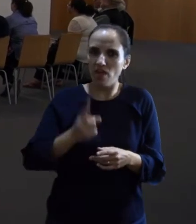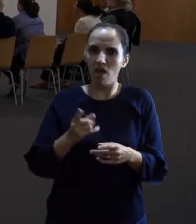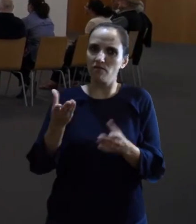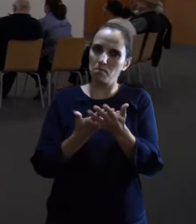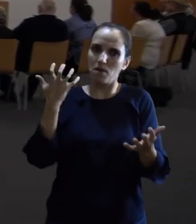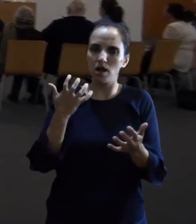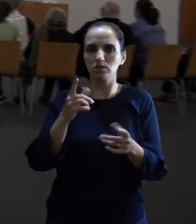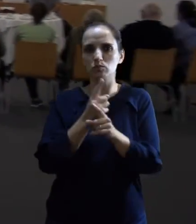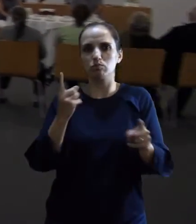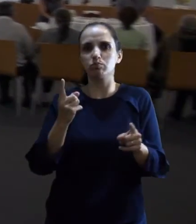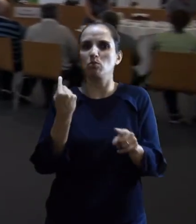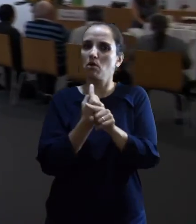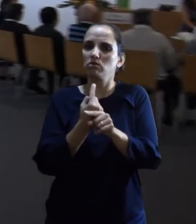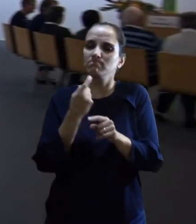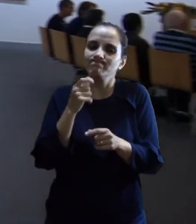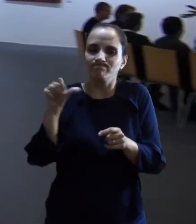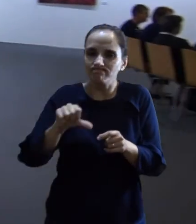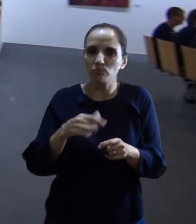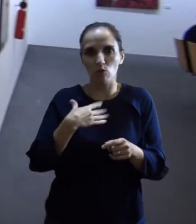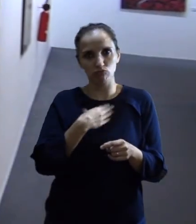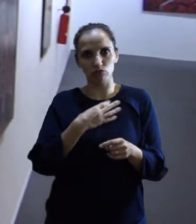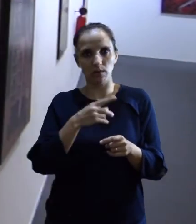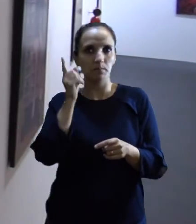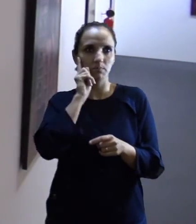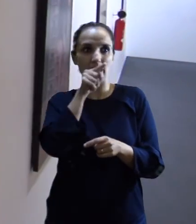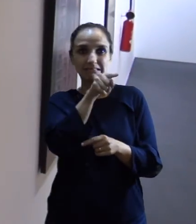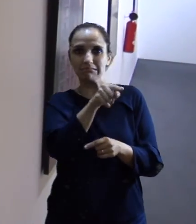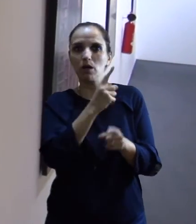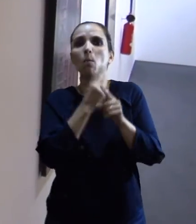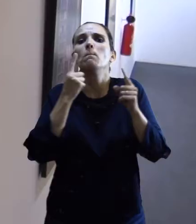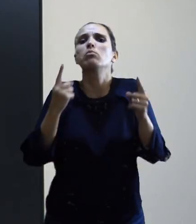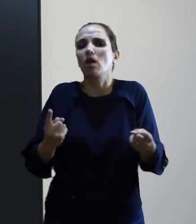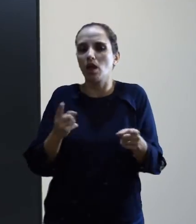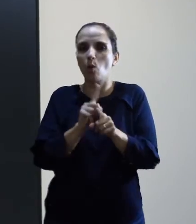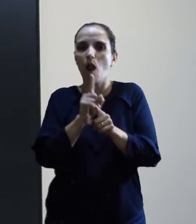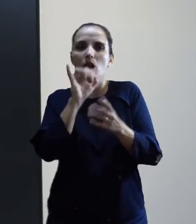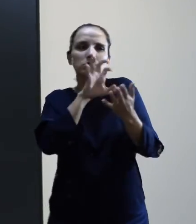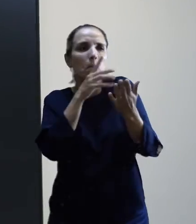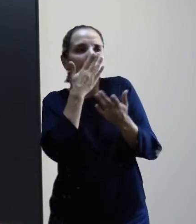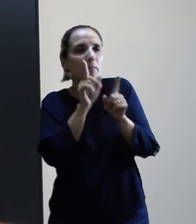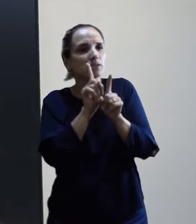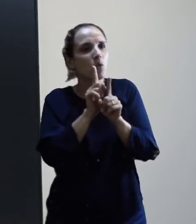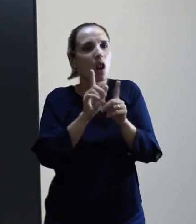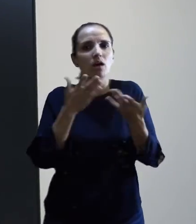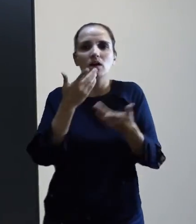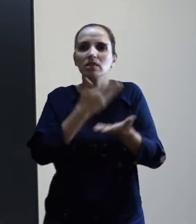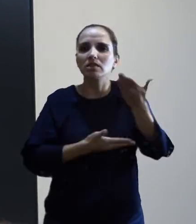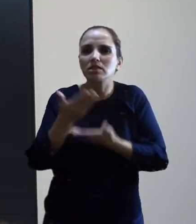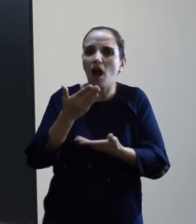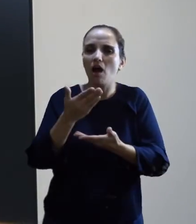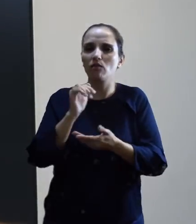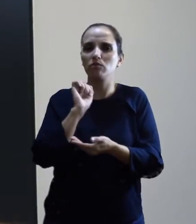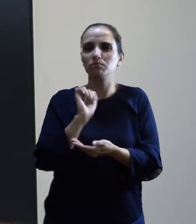deviam dar mais importância, porque é uma coisa má. Eu gostei principalmente desta, porque simboliza mais